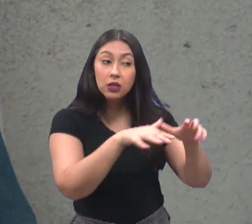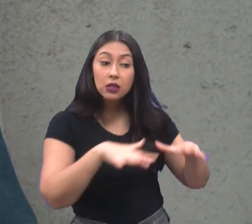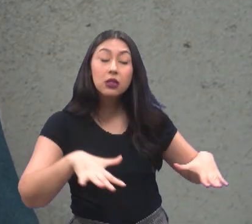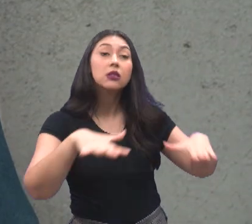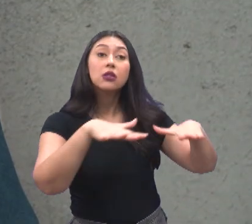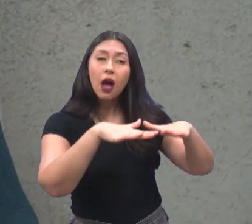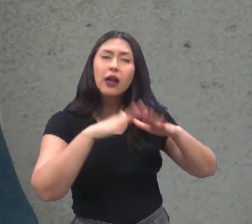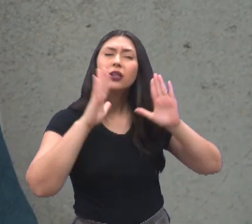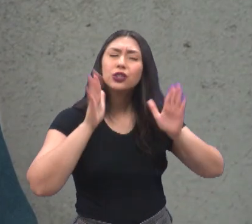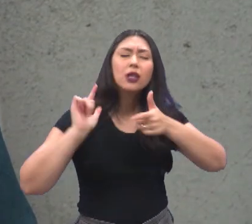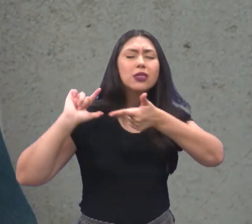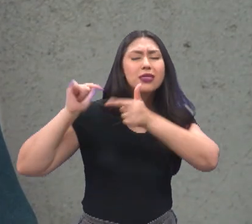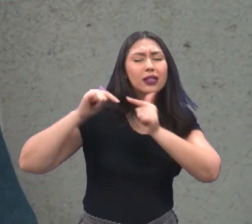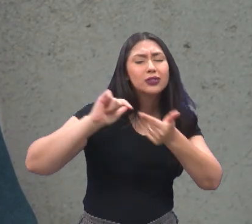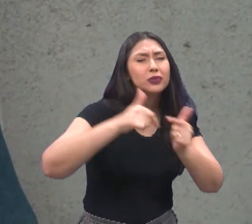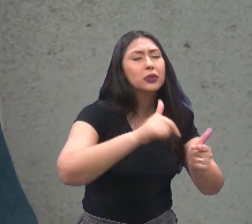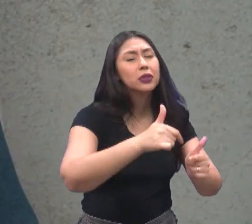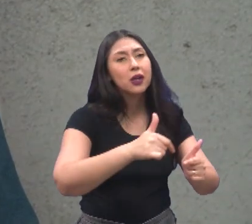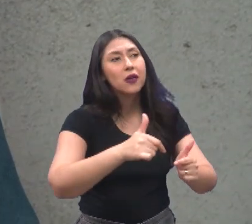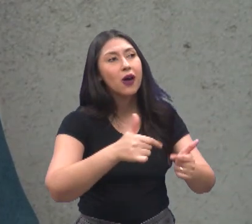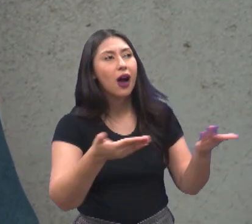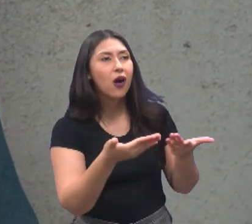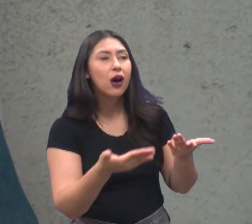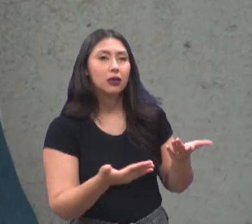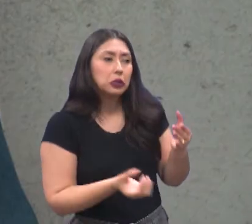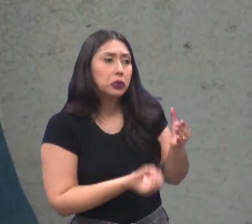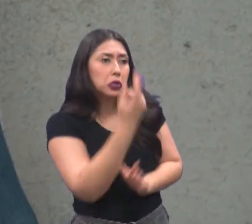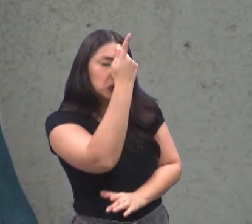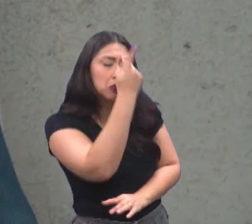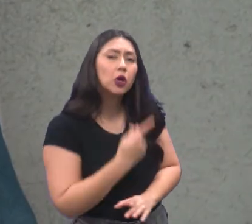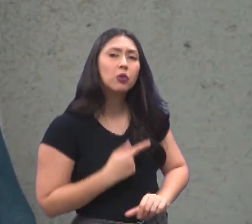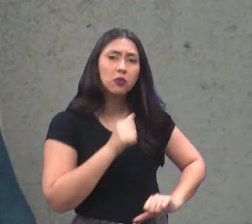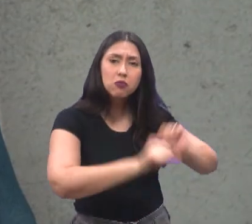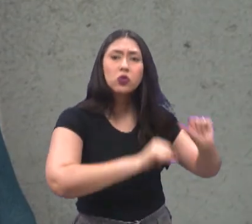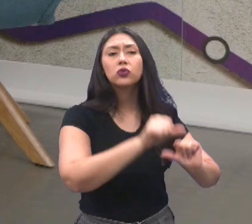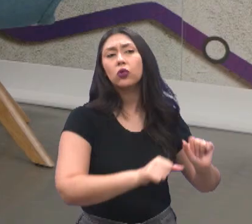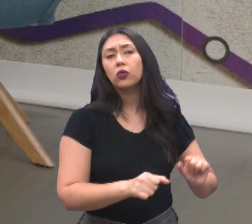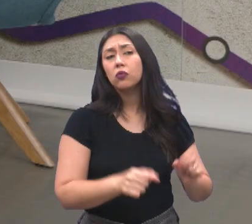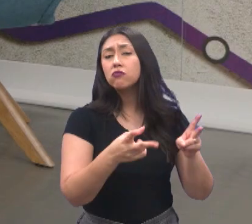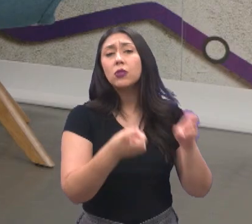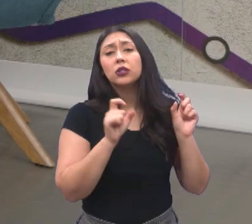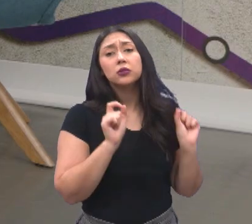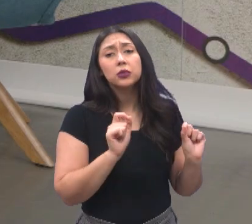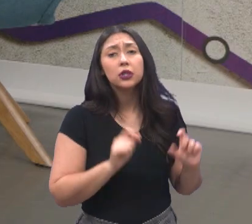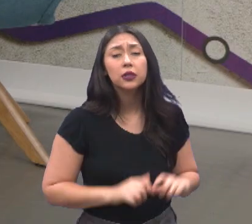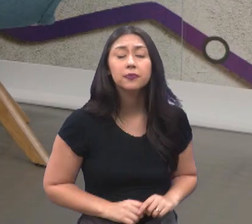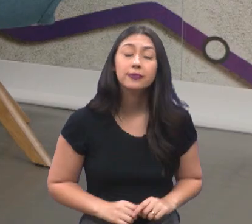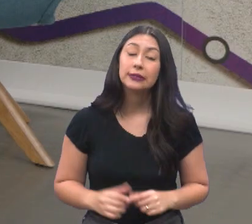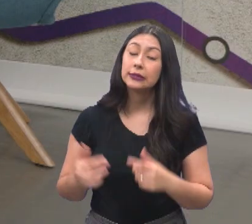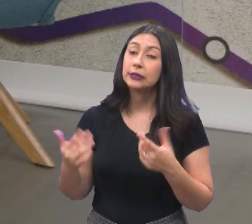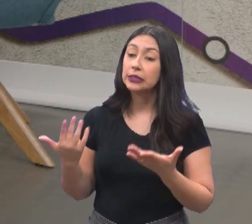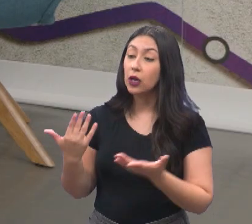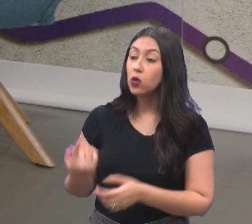muito tradicional, mas a partir do autoral, né? Veio mudando. O que você veio percebendo? Então, logo no começo, a gente via